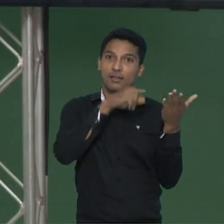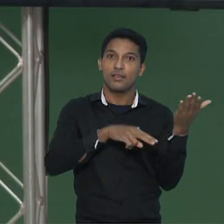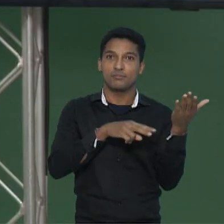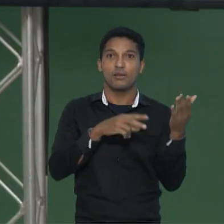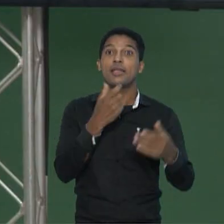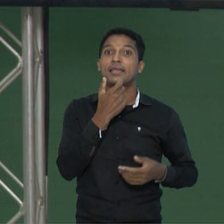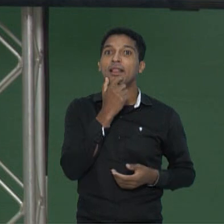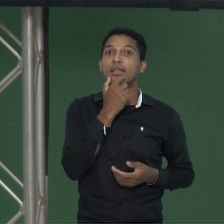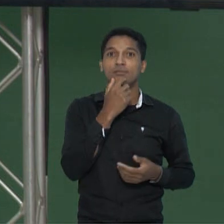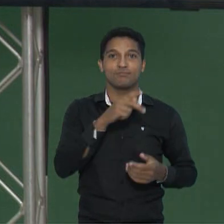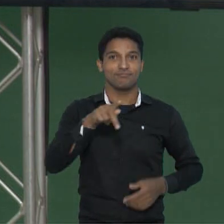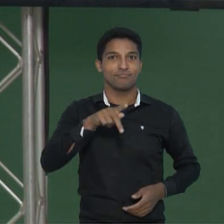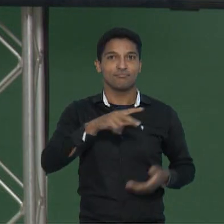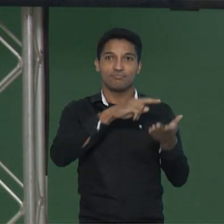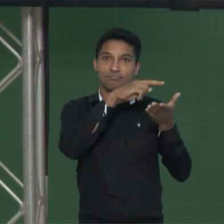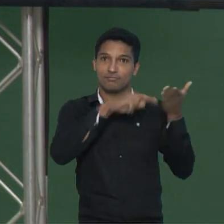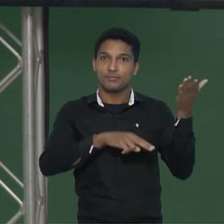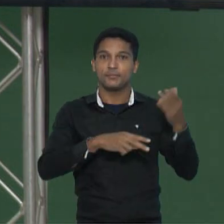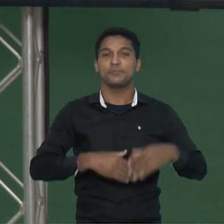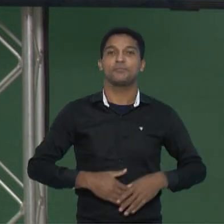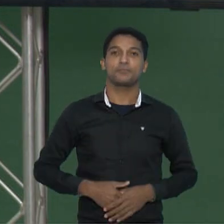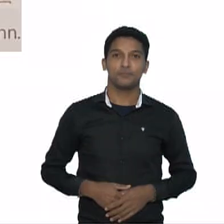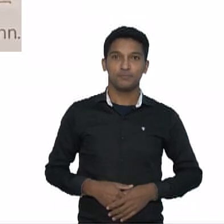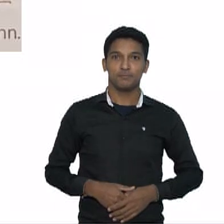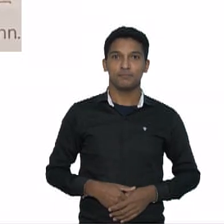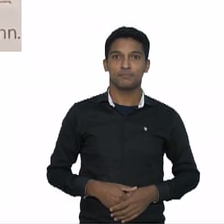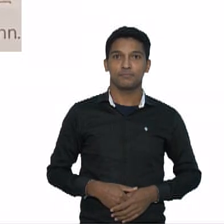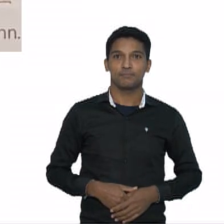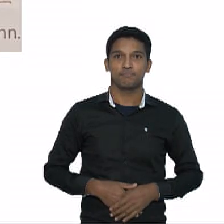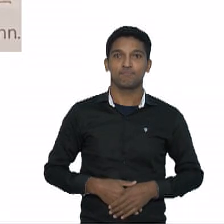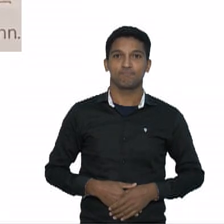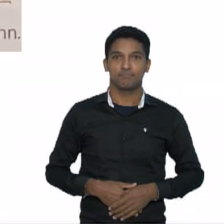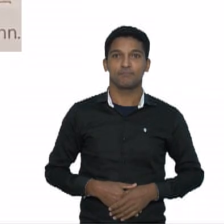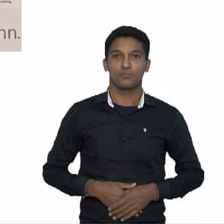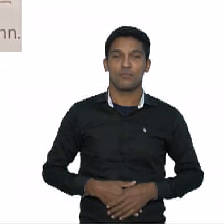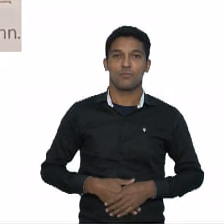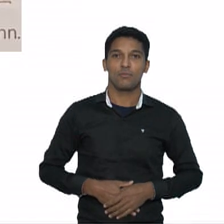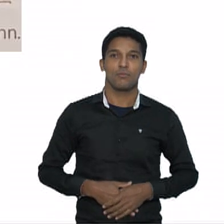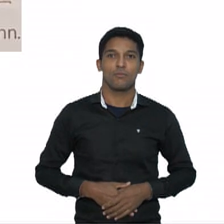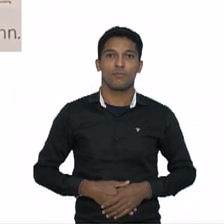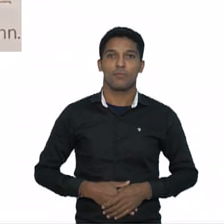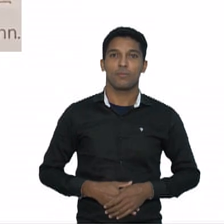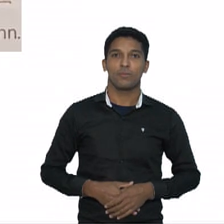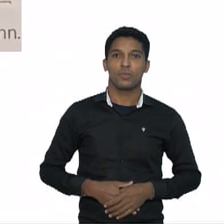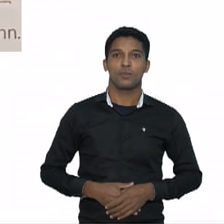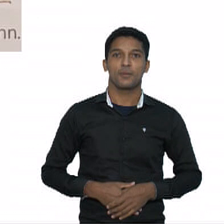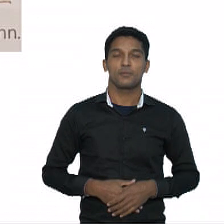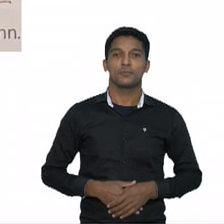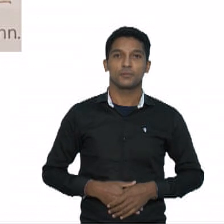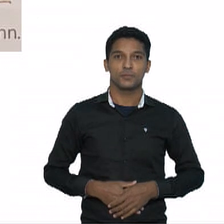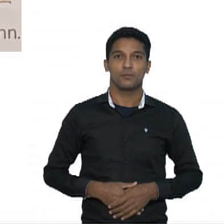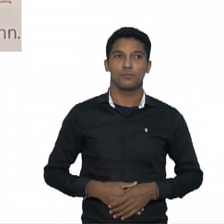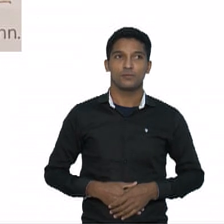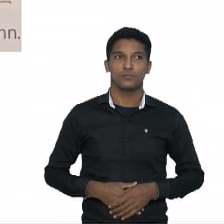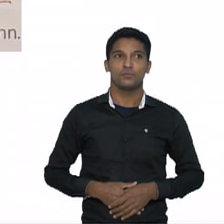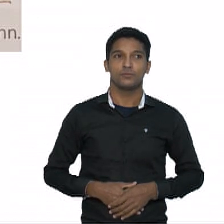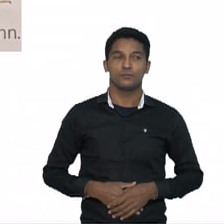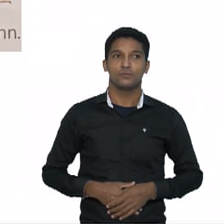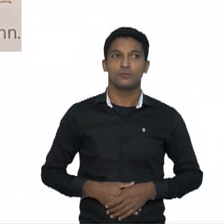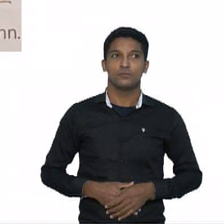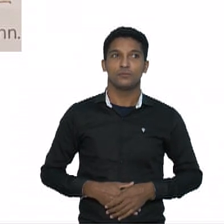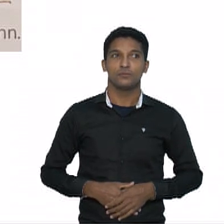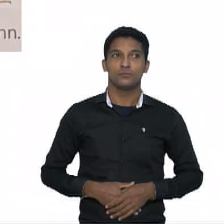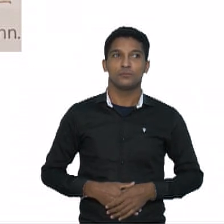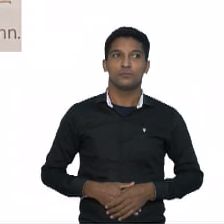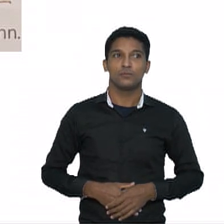Half whole step. I have a half sister. I